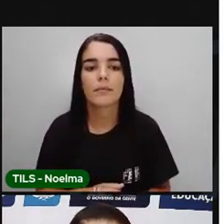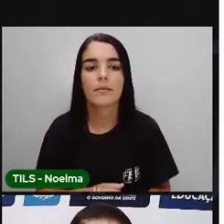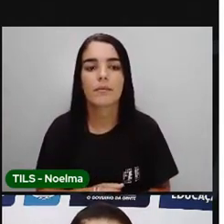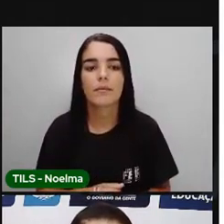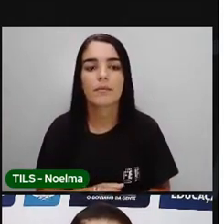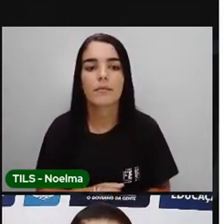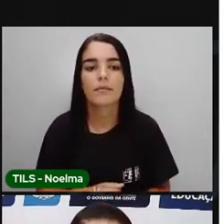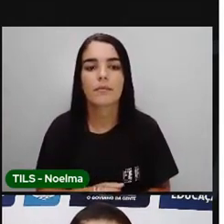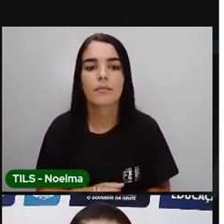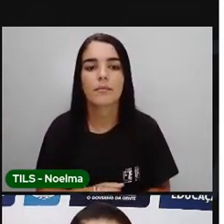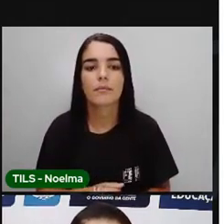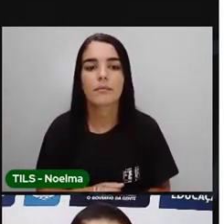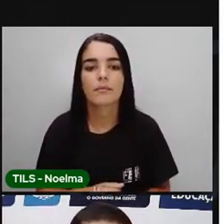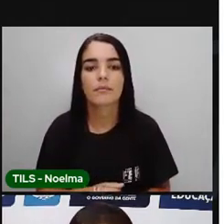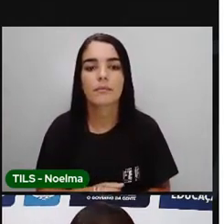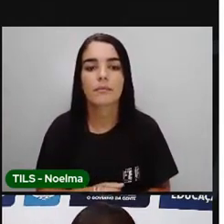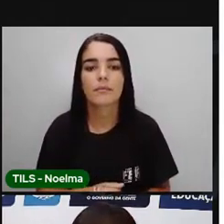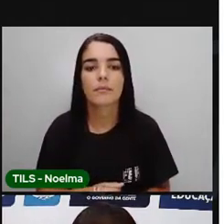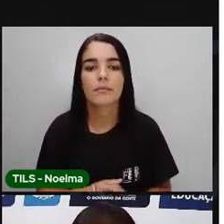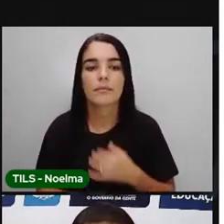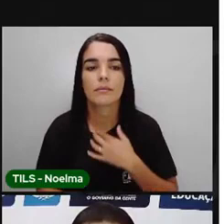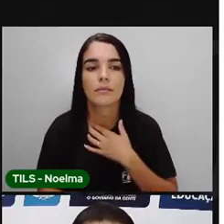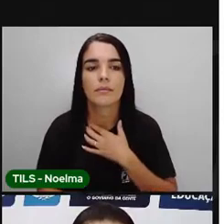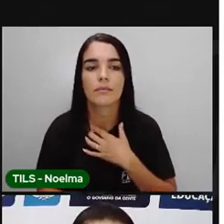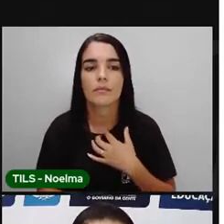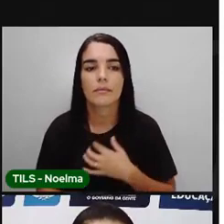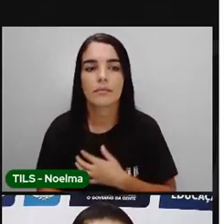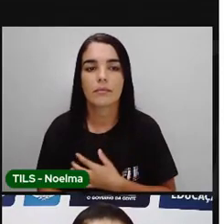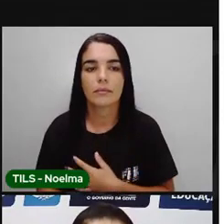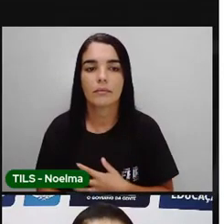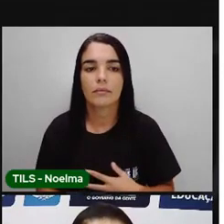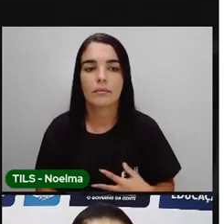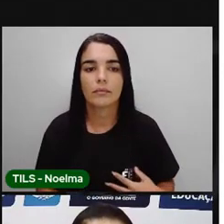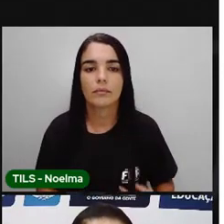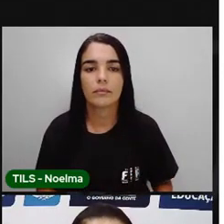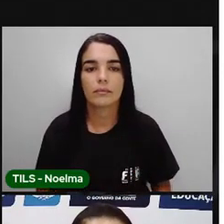Aí vocês colocam aqui embaixo, fica mais fácil, tá?